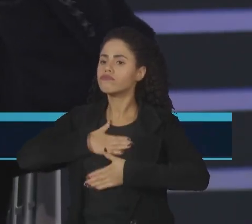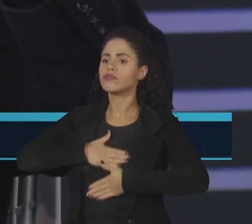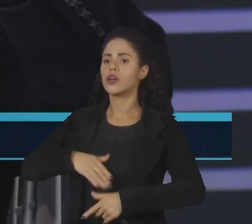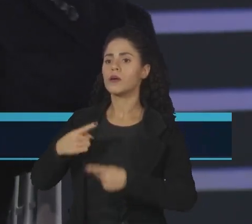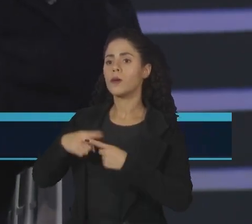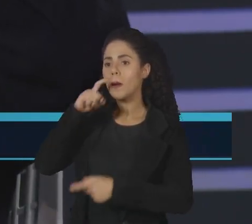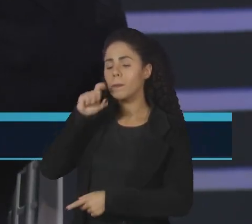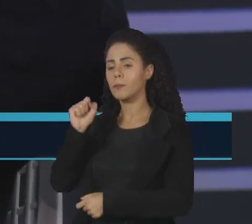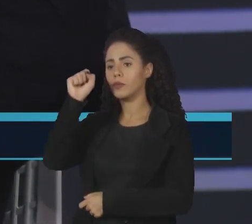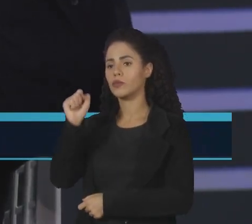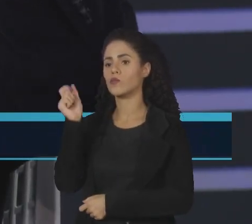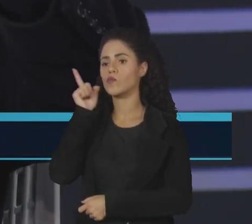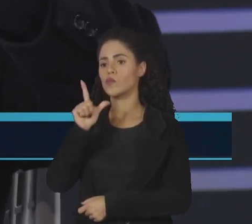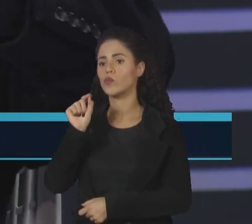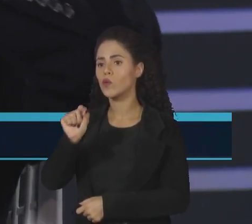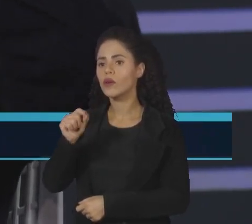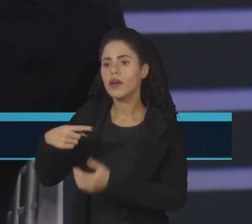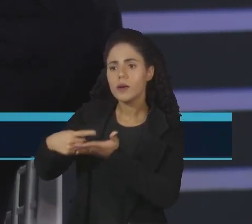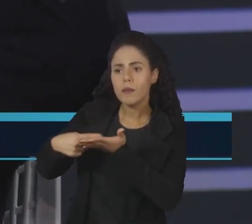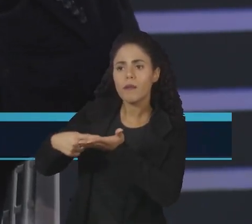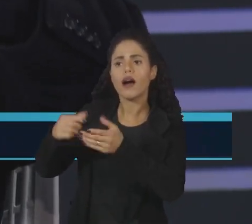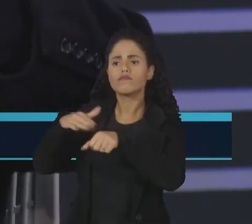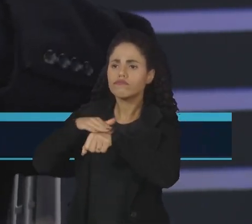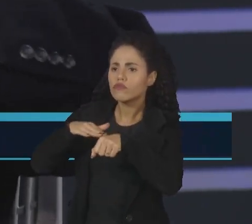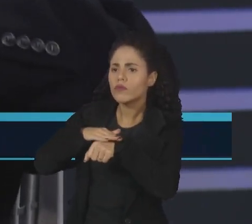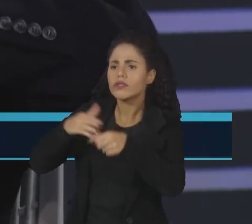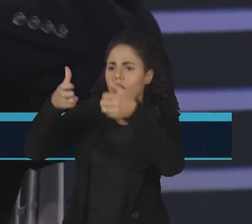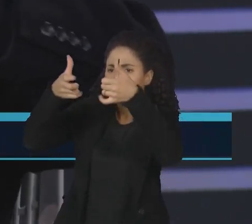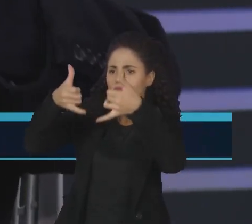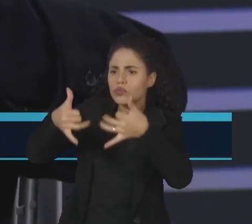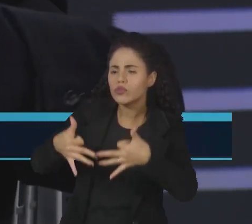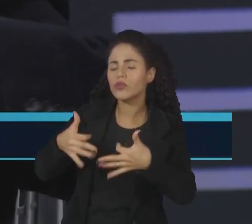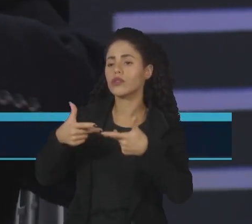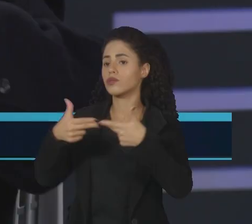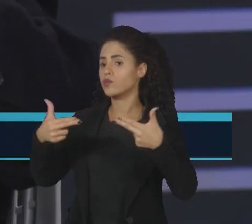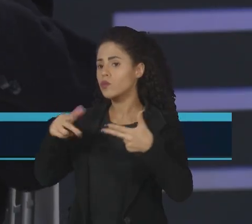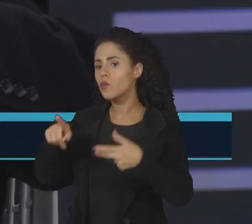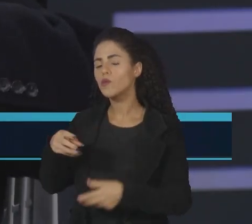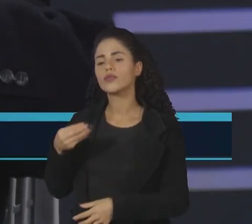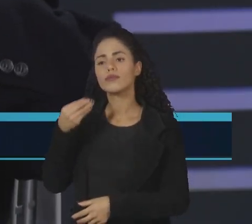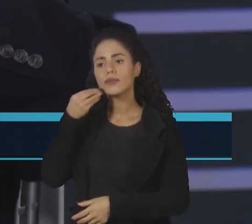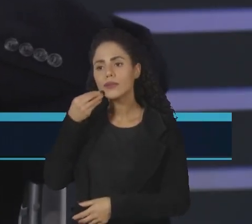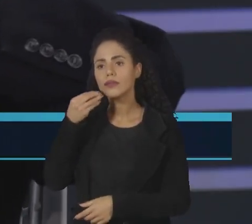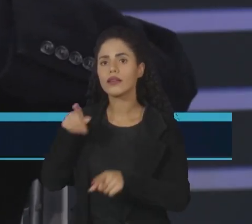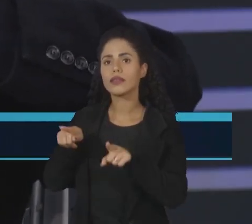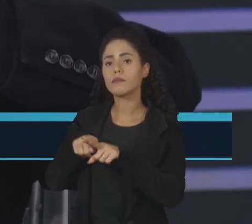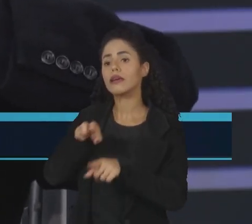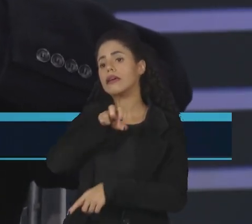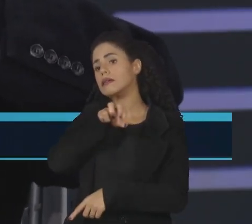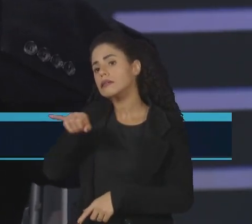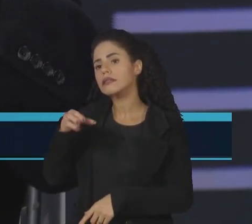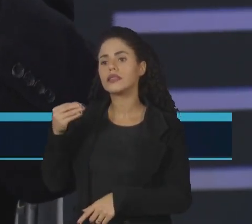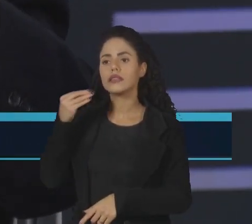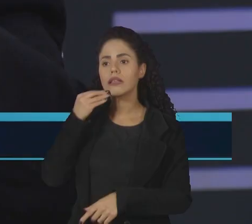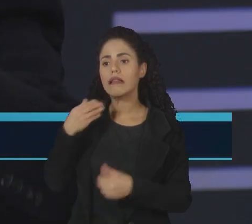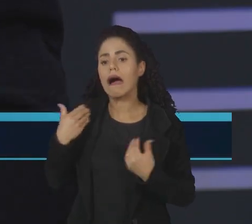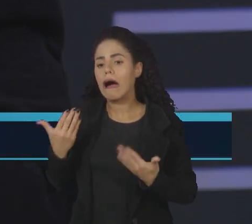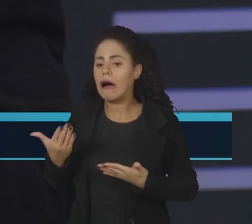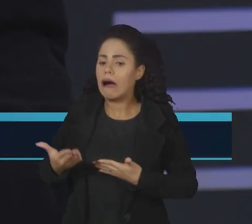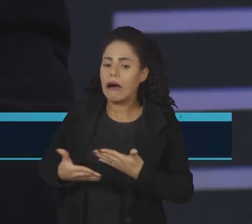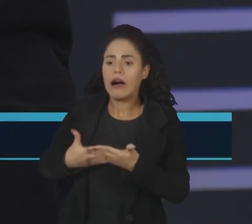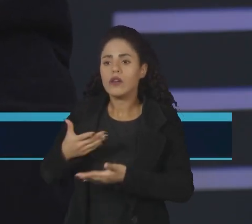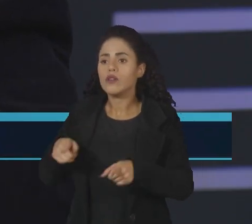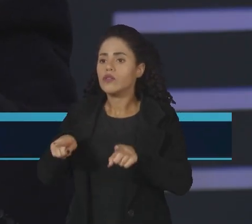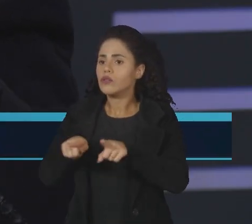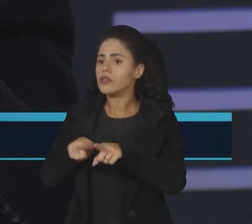algum momento dialogar com a possibilidade de que ele, de repente, se for não conseguir sustentar a